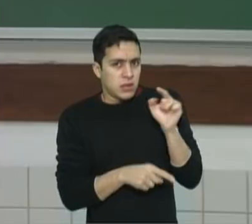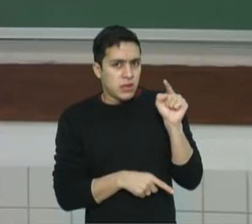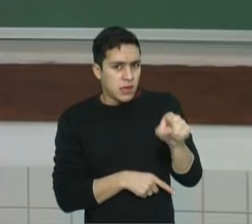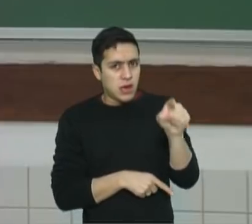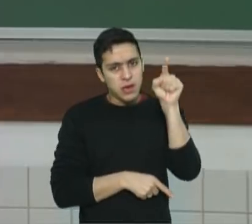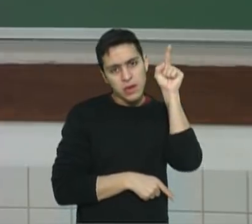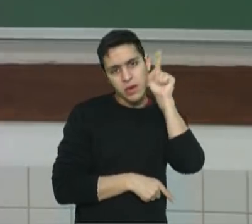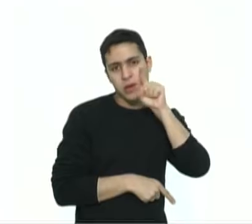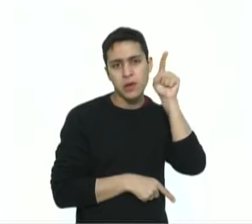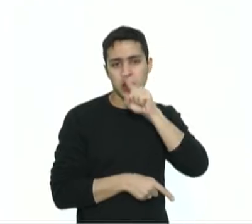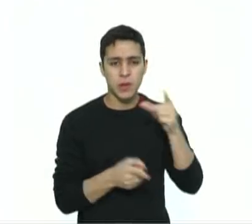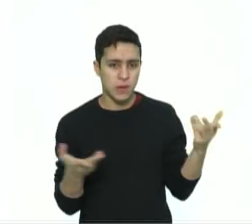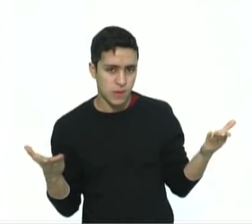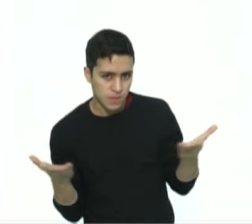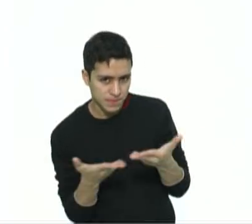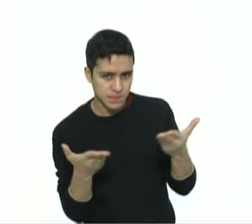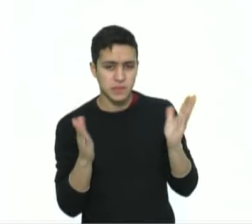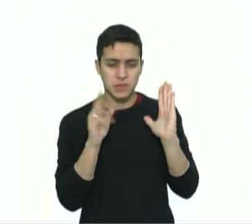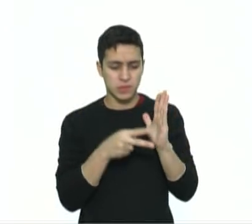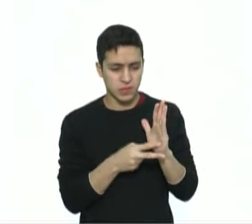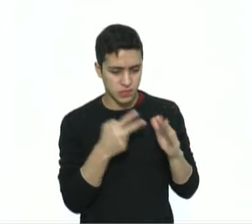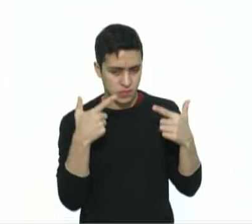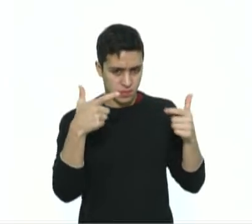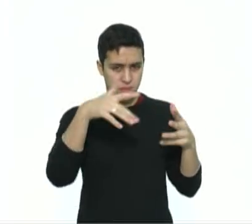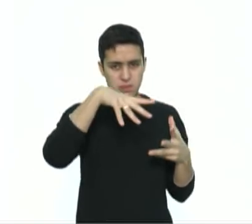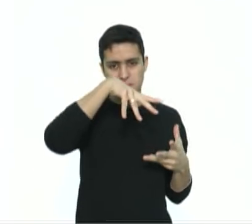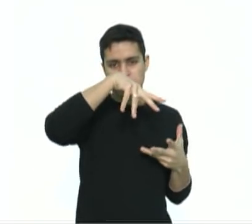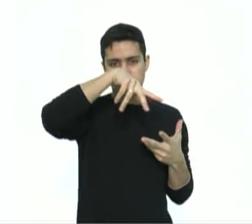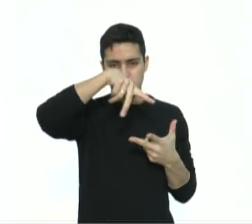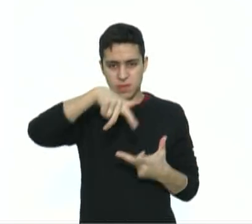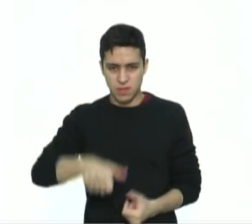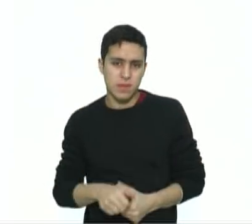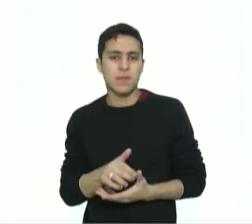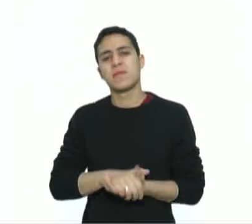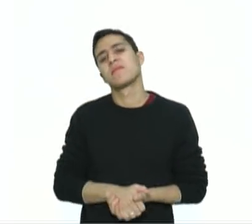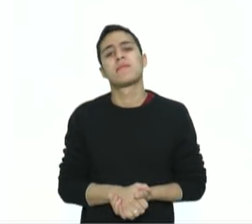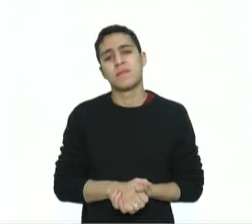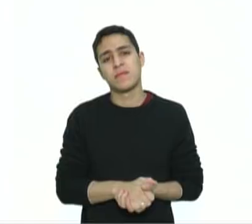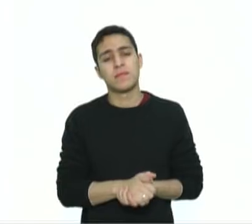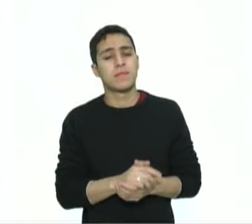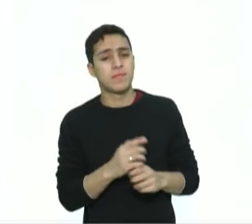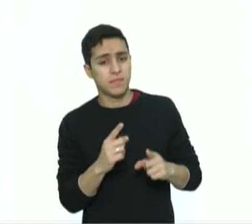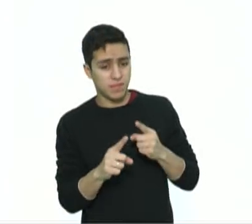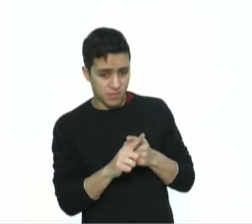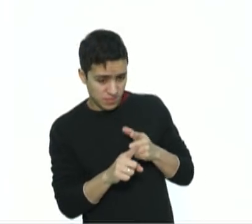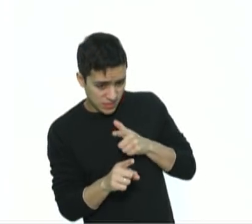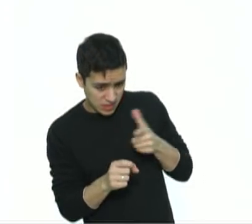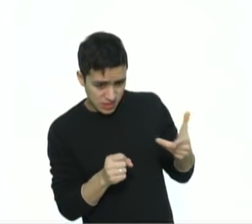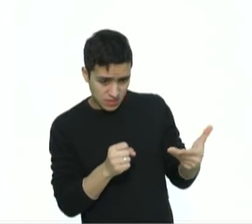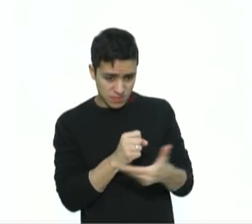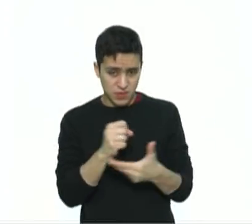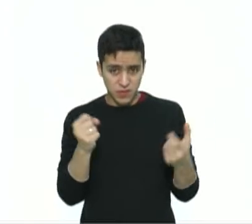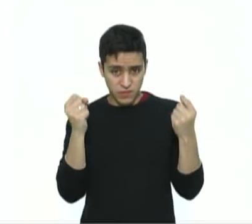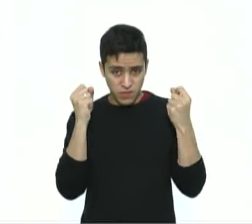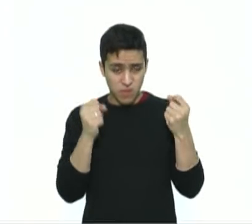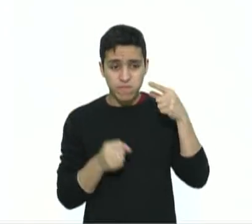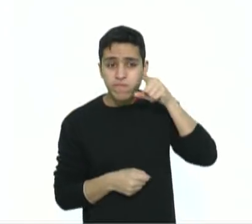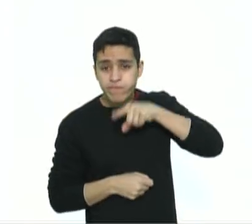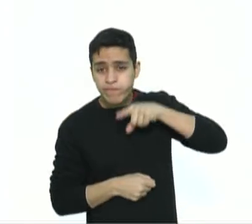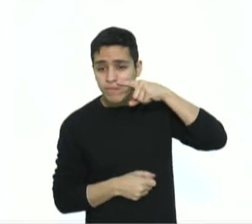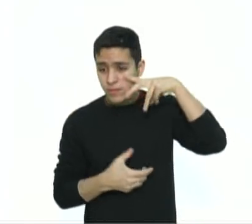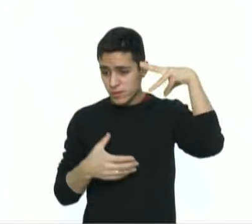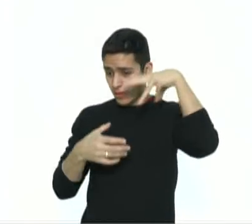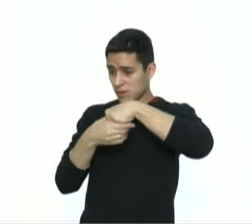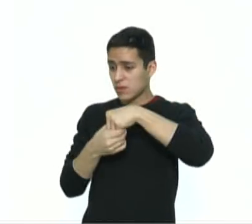Estados Unidos, agora já a Segunda Guerra Mundial, pelo embasamento e pela força norte-americana dentro da